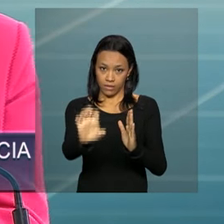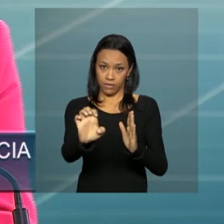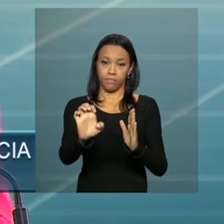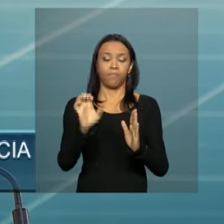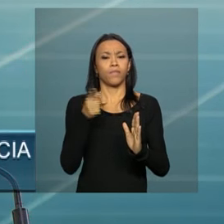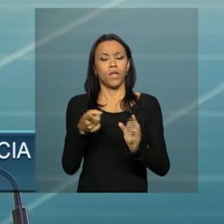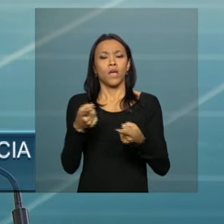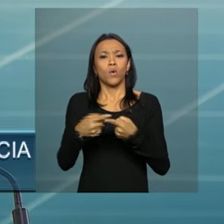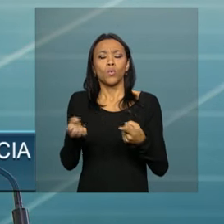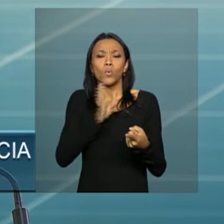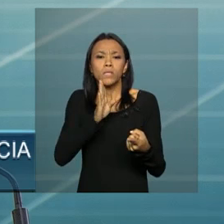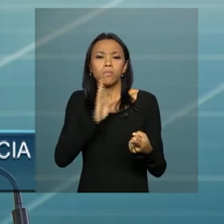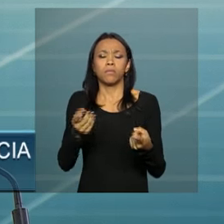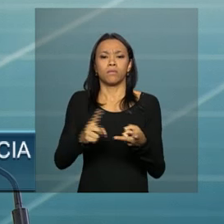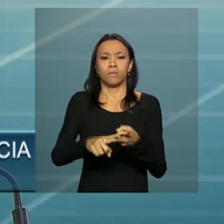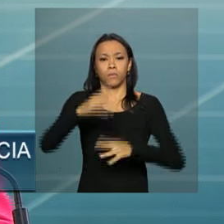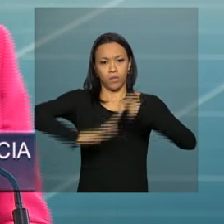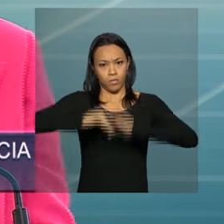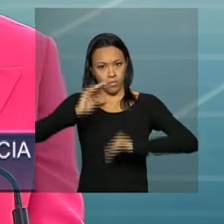e da qualificação profissional